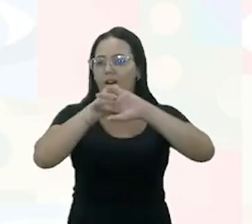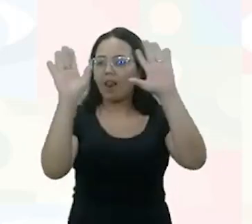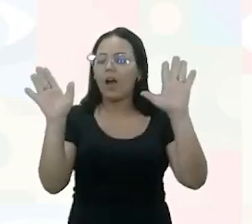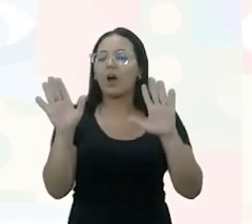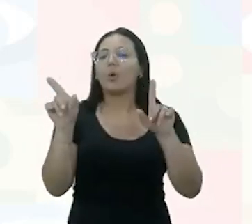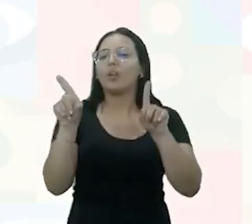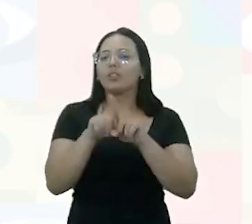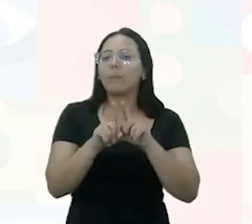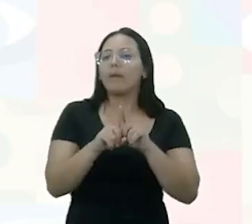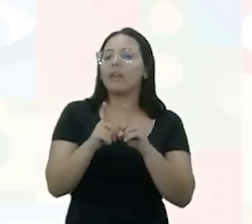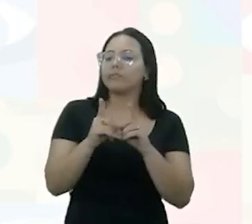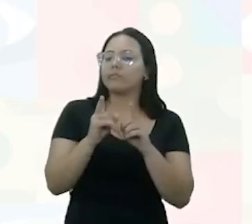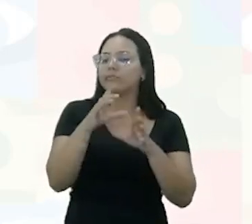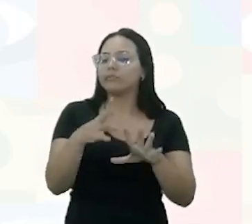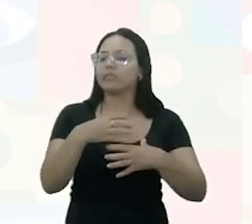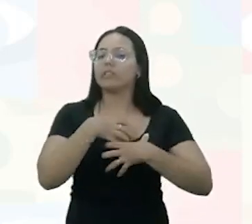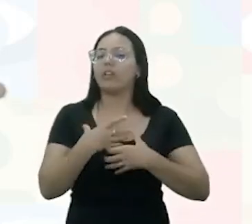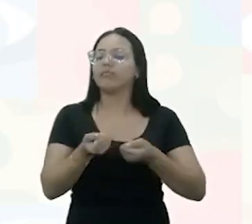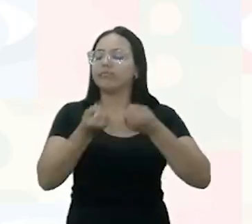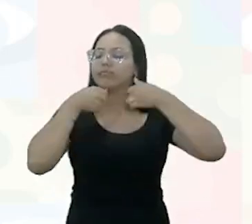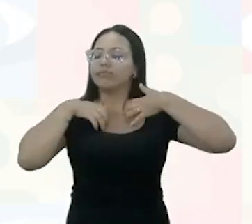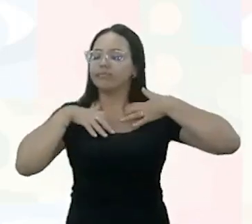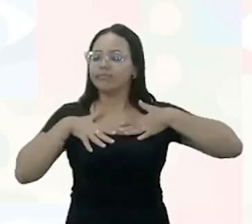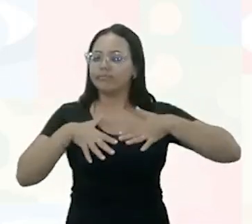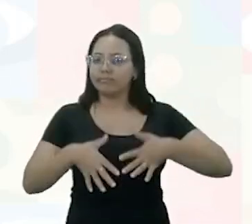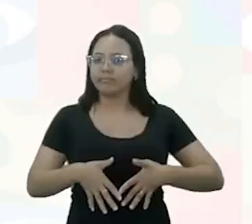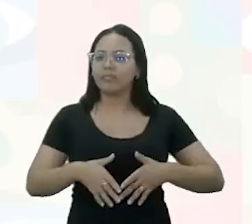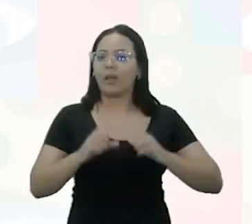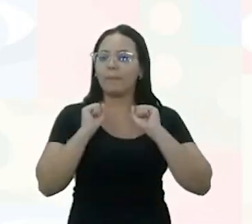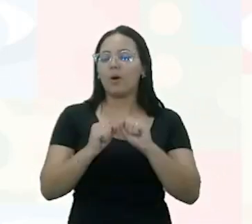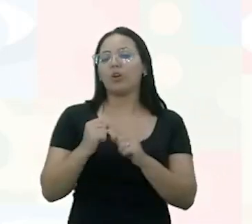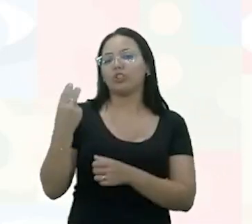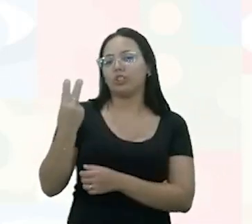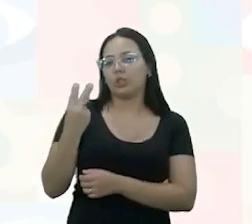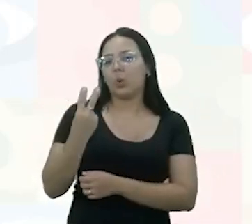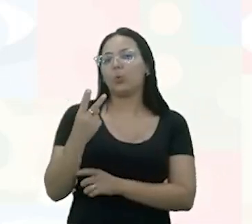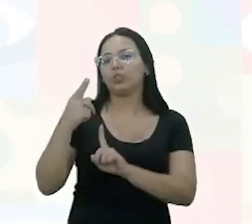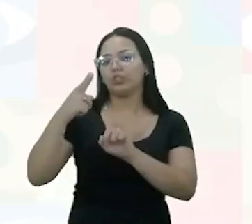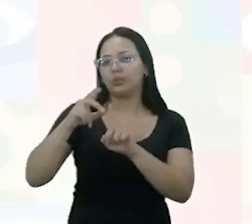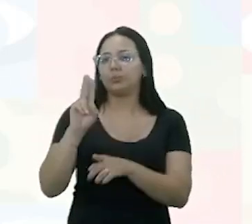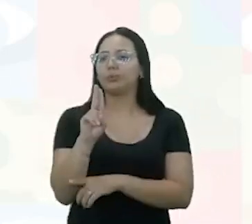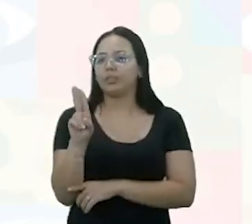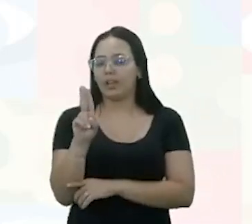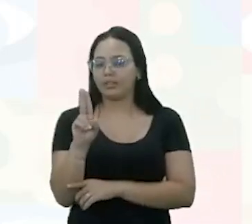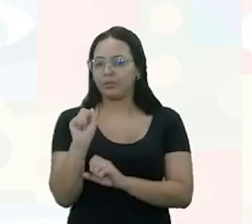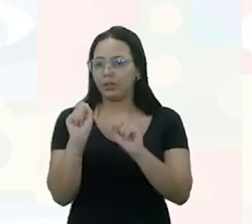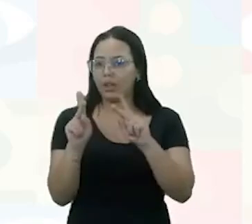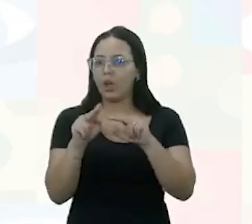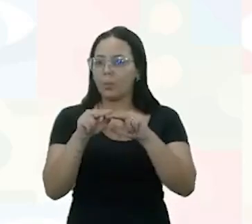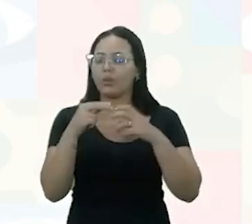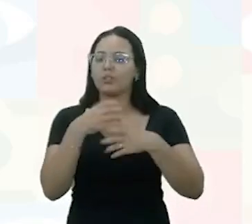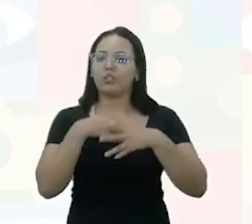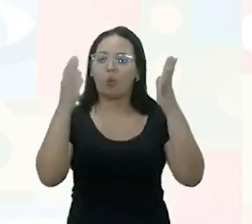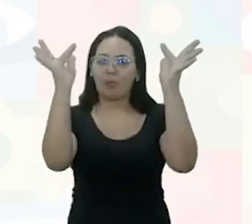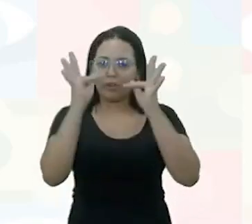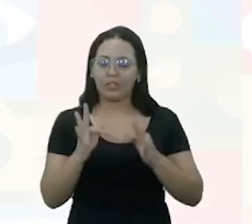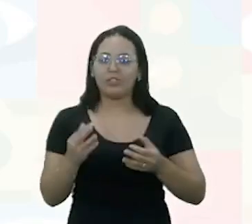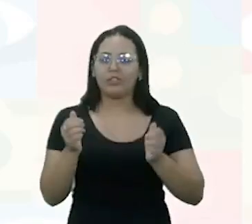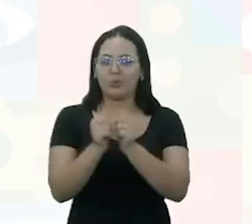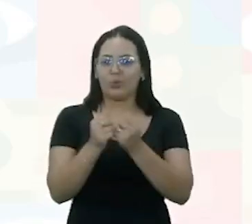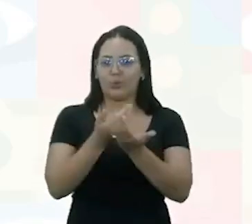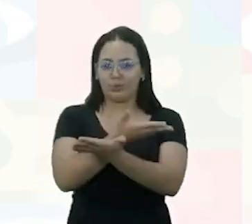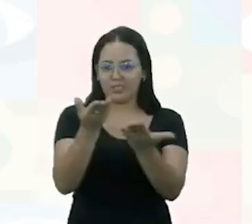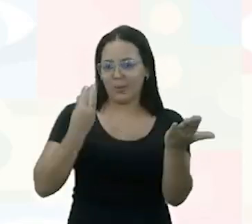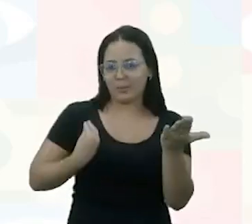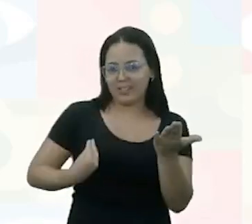fique ambientalizado para que a gente possa entrar o quê? Na segunda unidade. Então, eu fico muito feliz de ter você